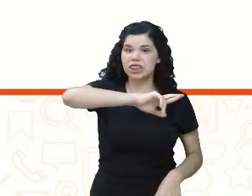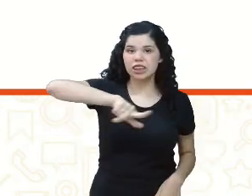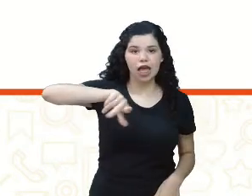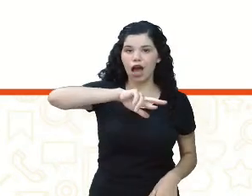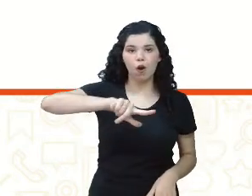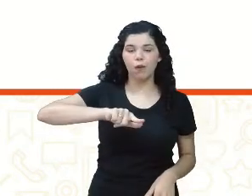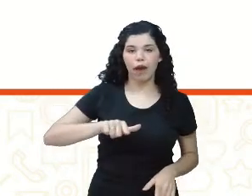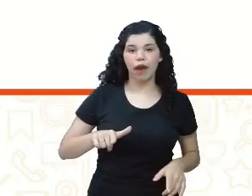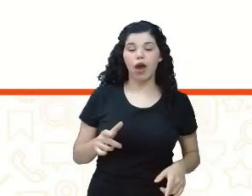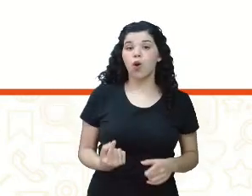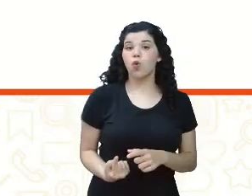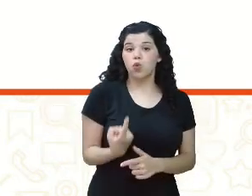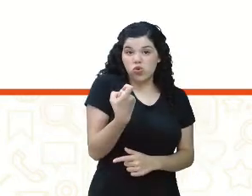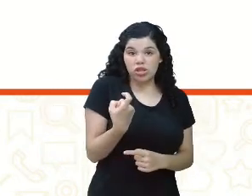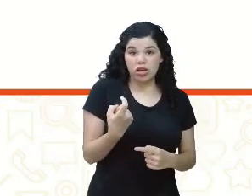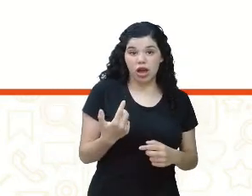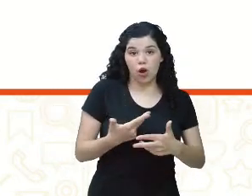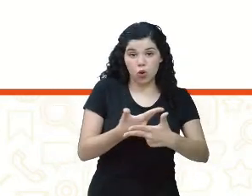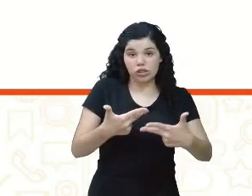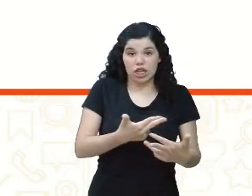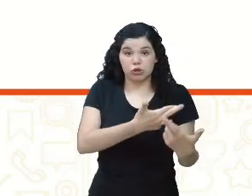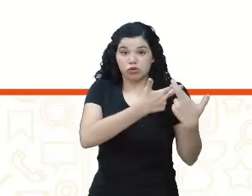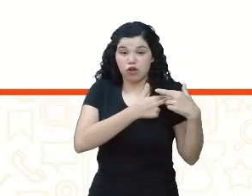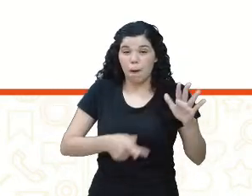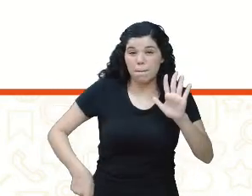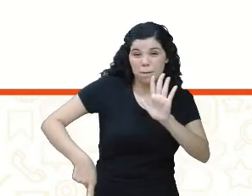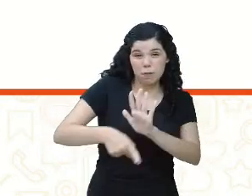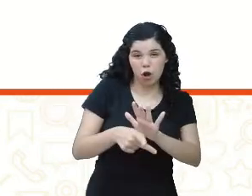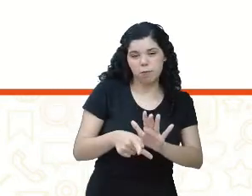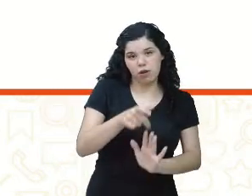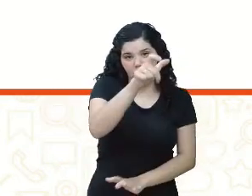único responsável pelos estudantes com deficiência.